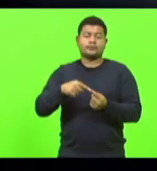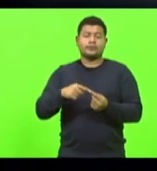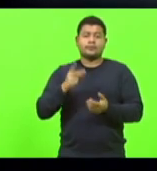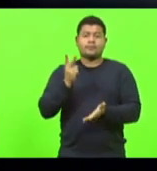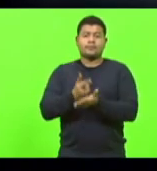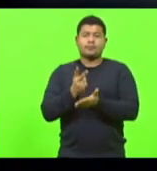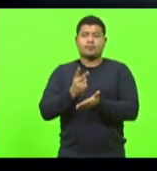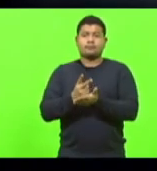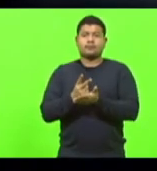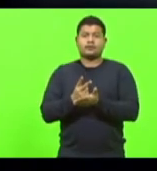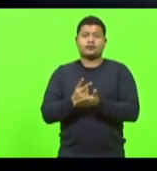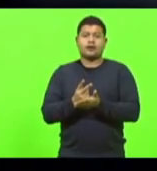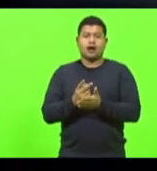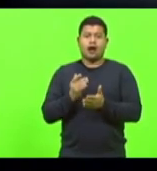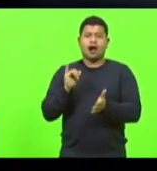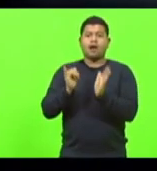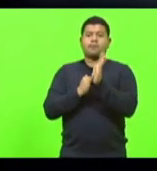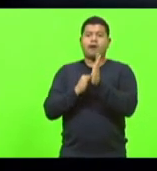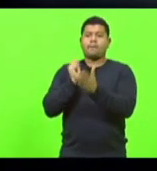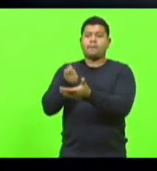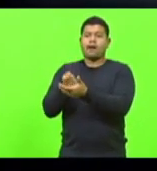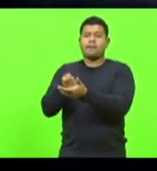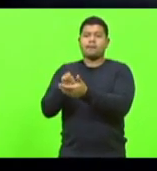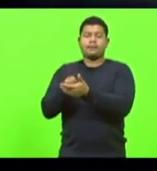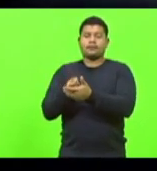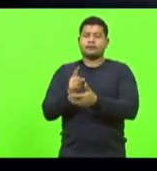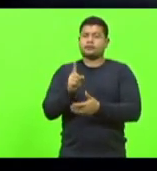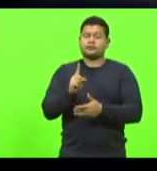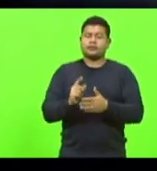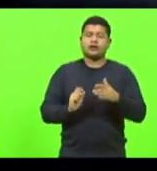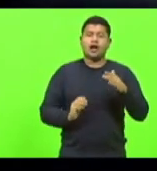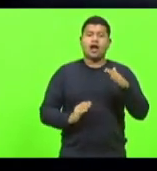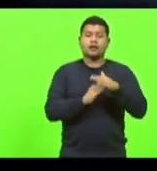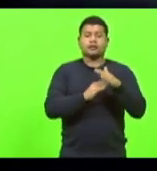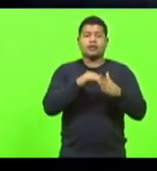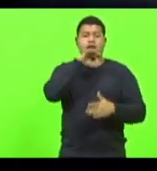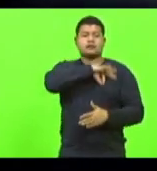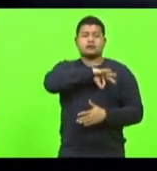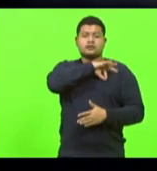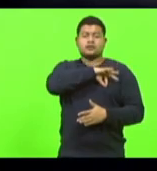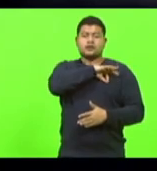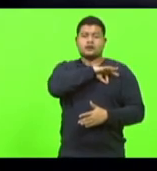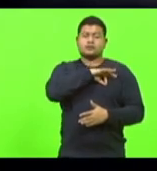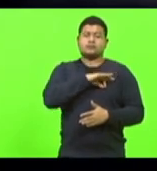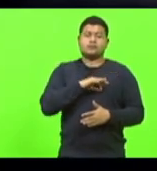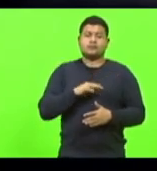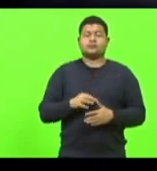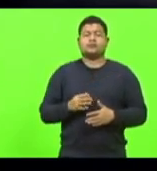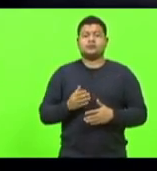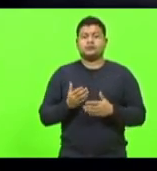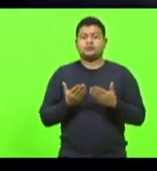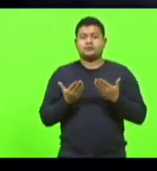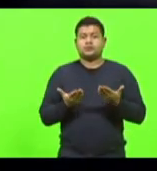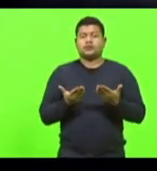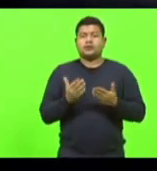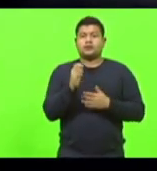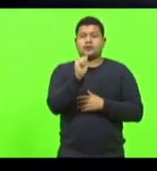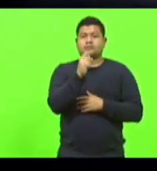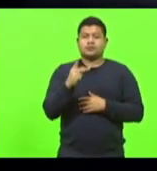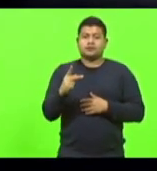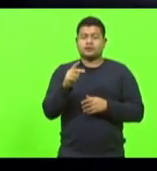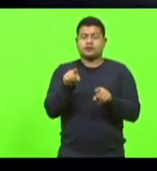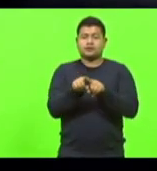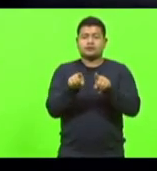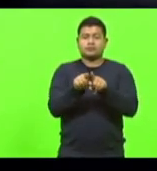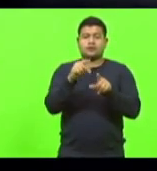sem contribuição os salários até o teto do regime geral e dos aposentados e pensionistas